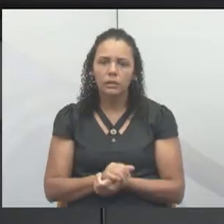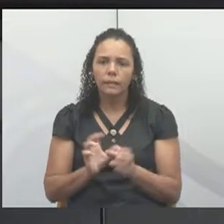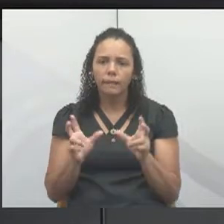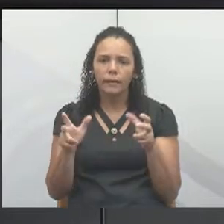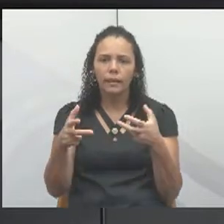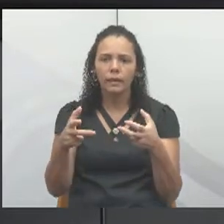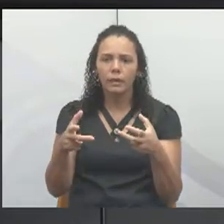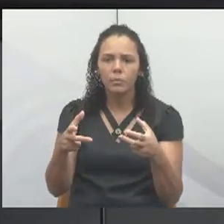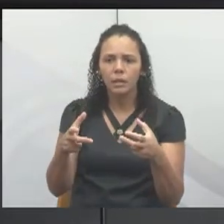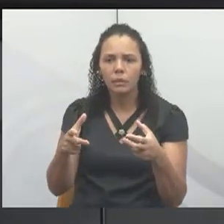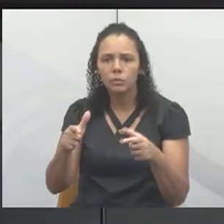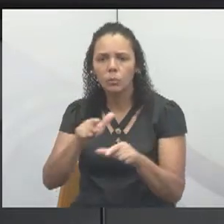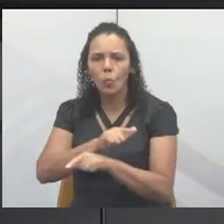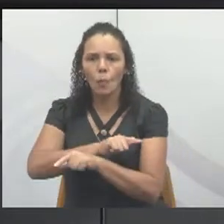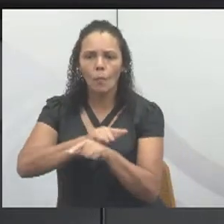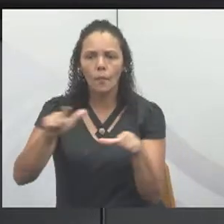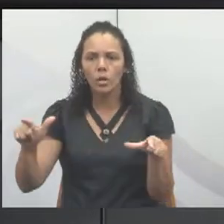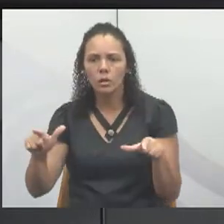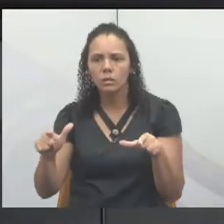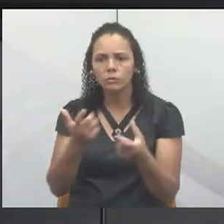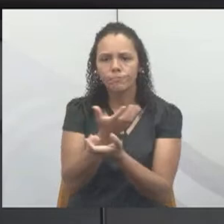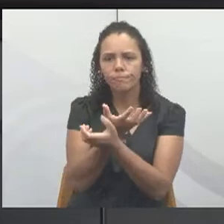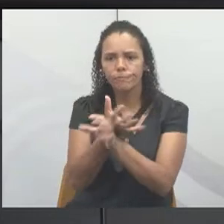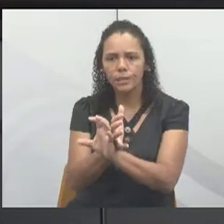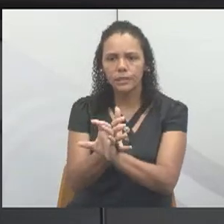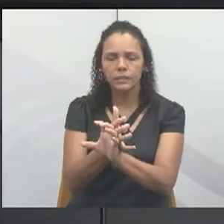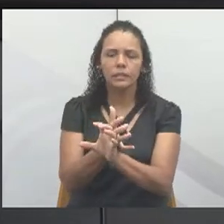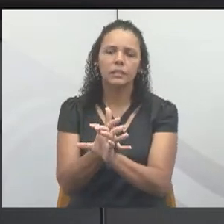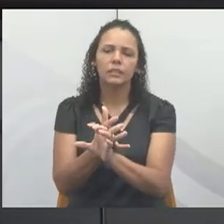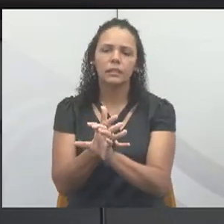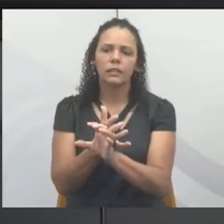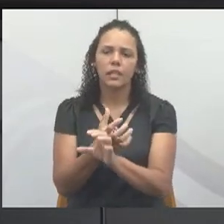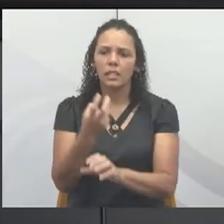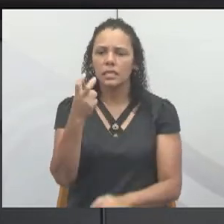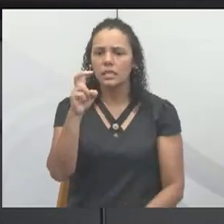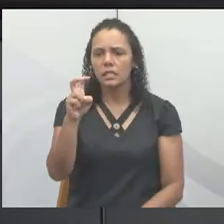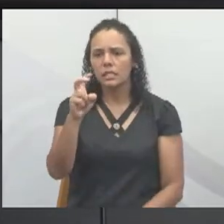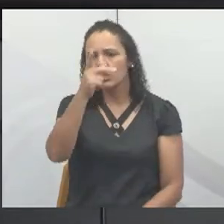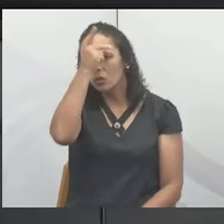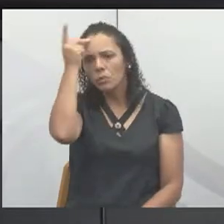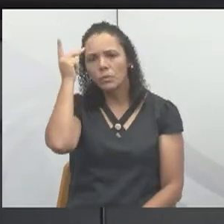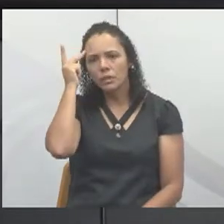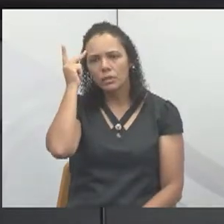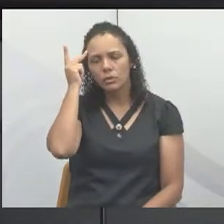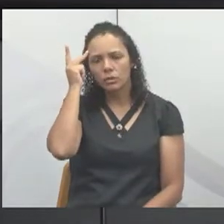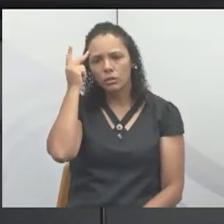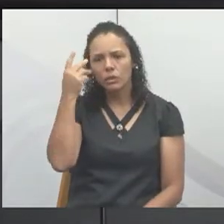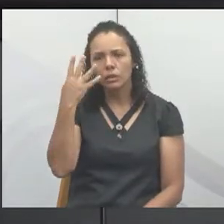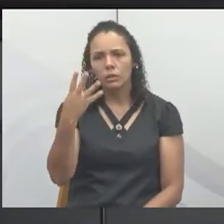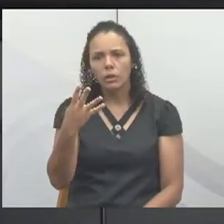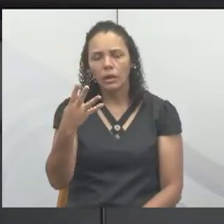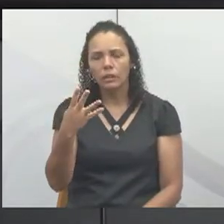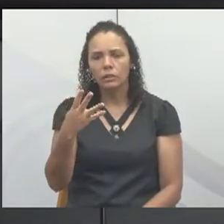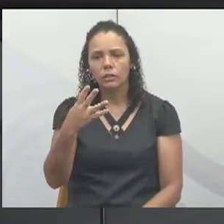está completamente vazia. Tem literalmente 5 pessoas e 4 delas são do